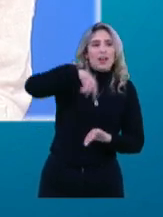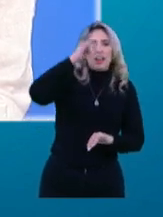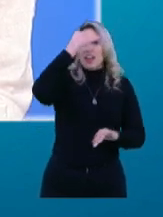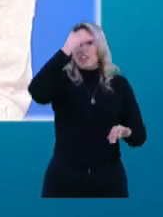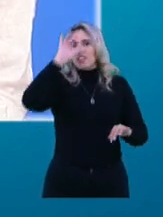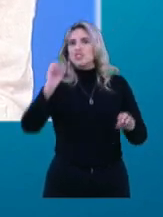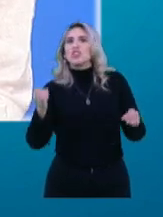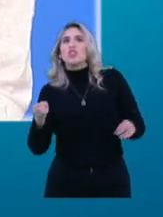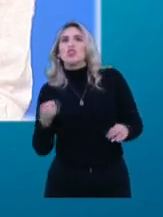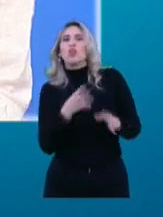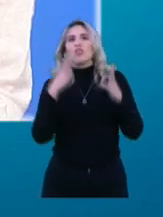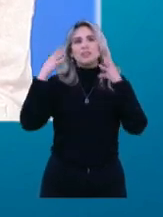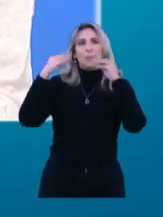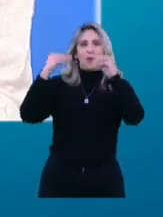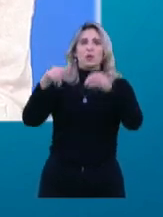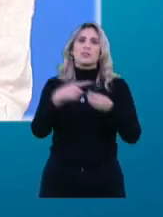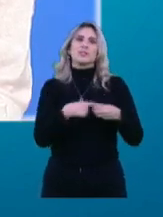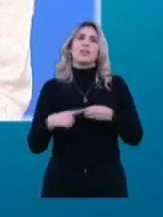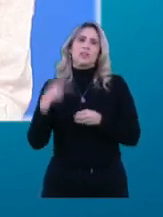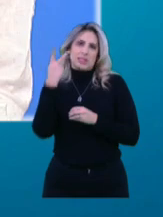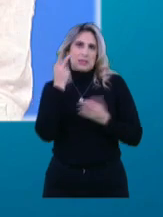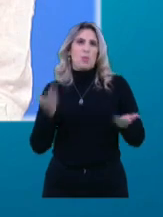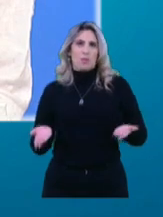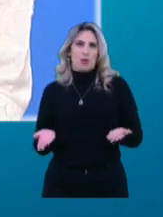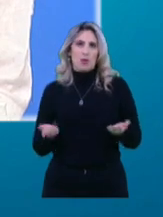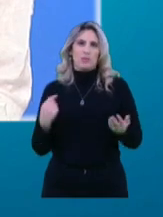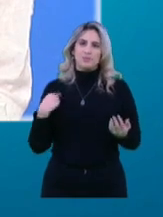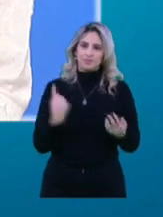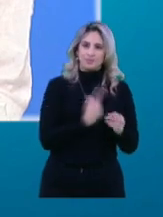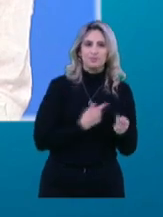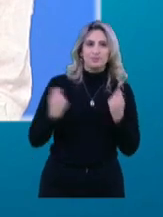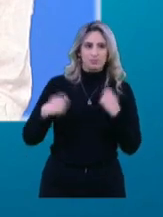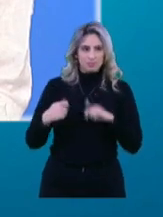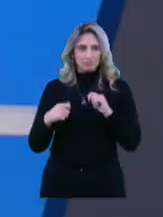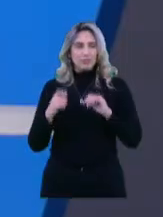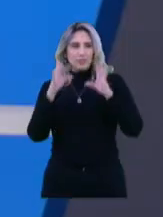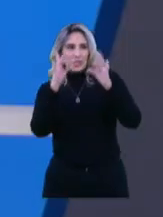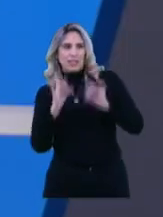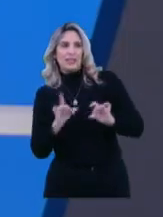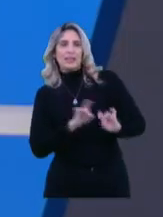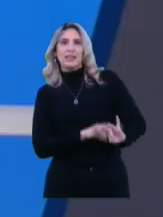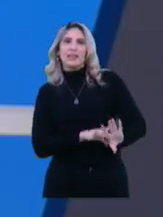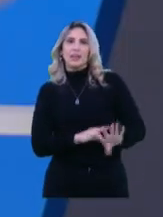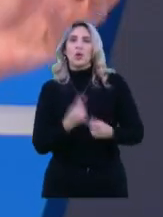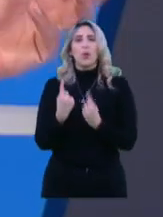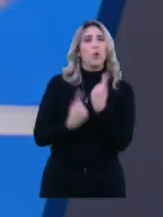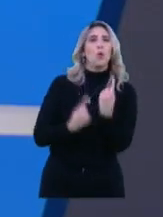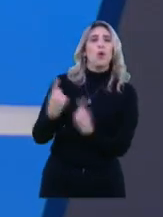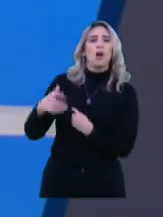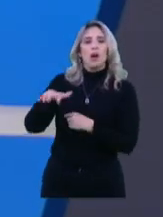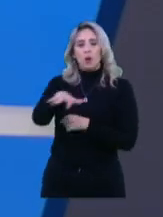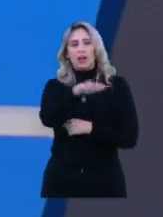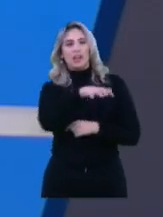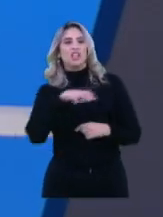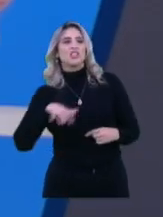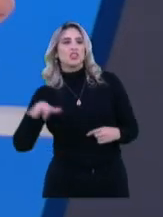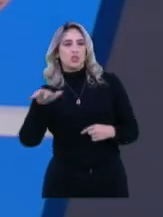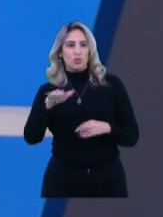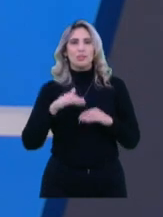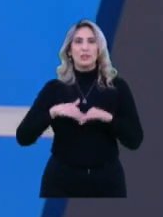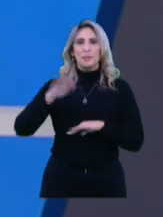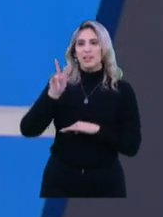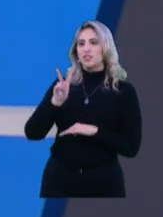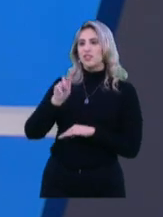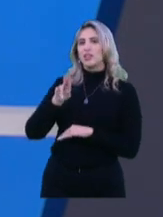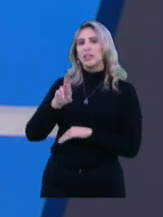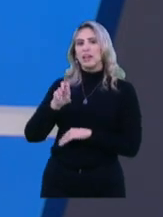evite novos apagões na cidade de São Paulo então nós precisamos ter os dados técnicos de quais regiões da Fiação são mais